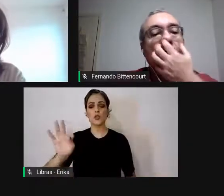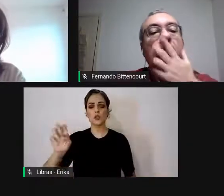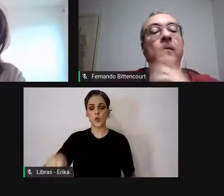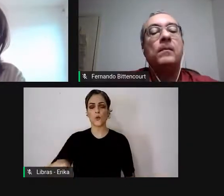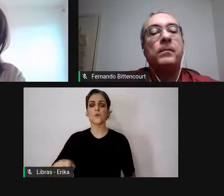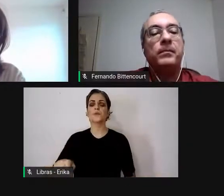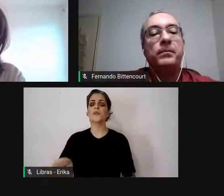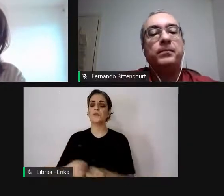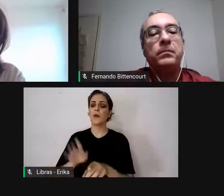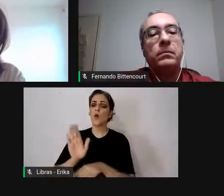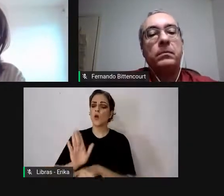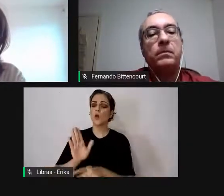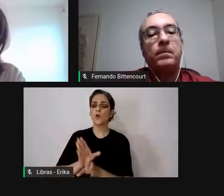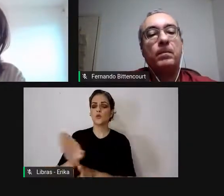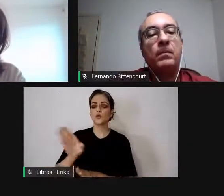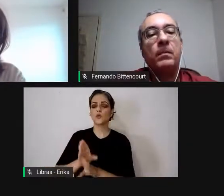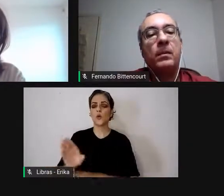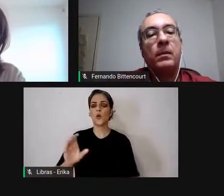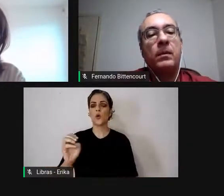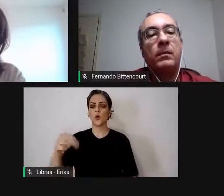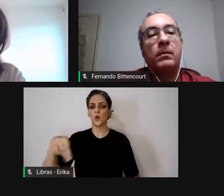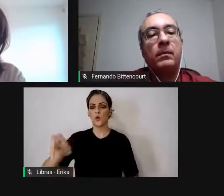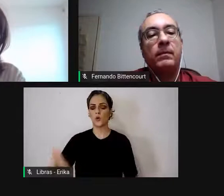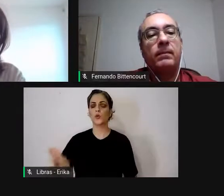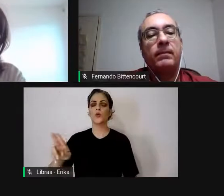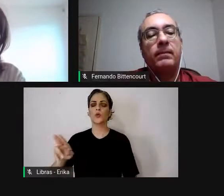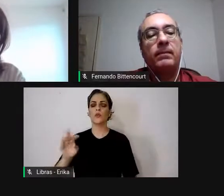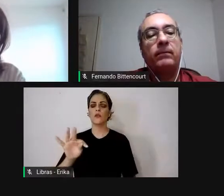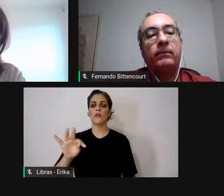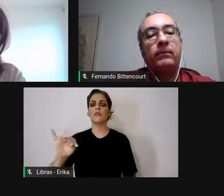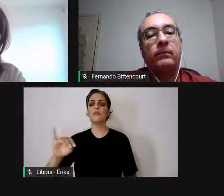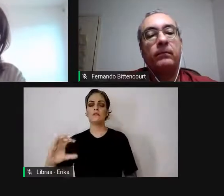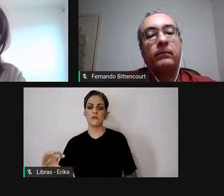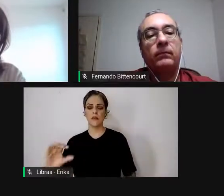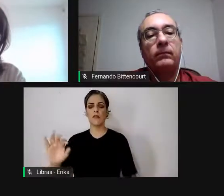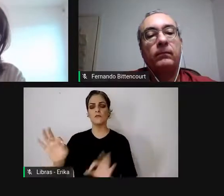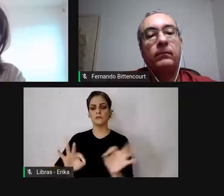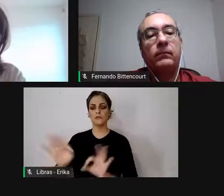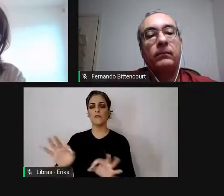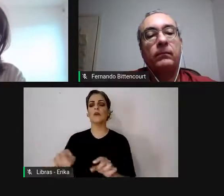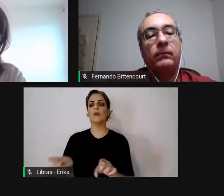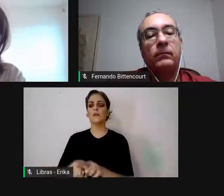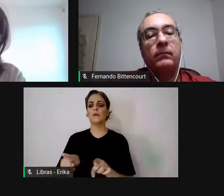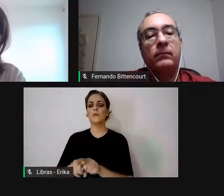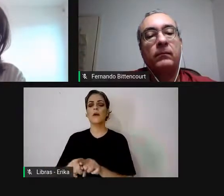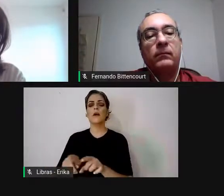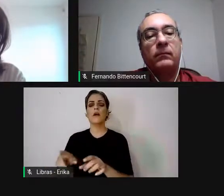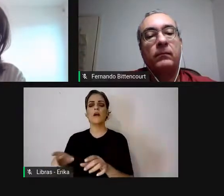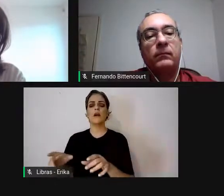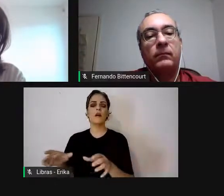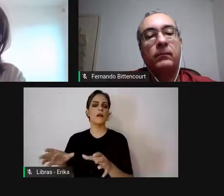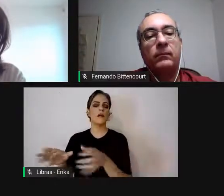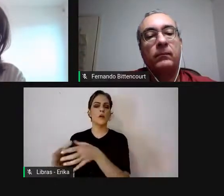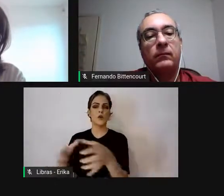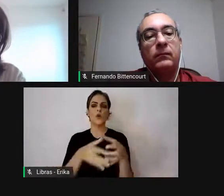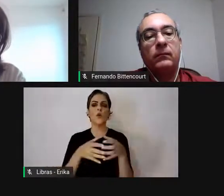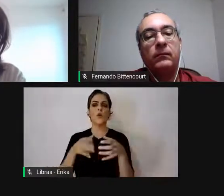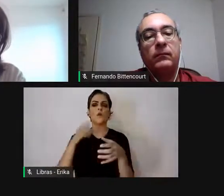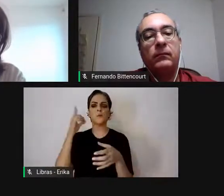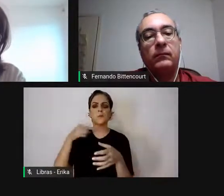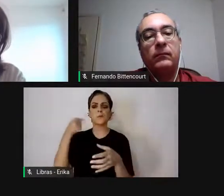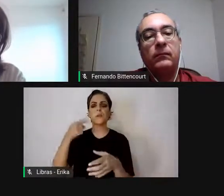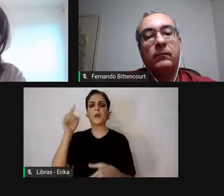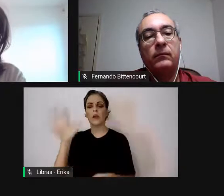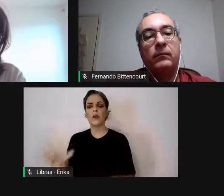de TIC em parlamentos da África e é também mestre em Poder Legislativo pelo CEFOR, e hoje está